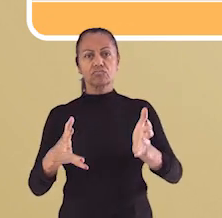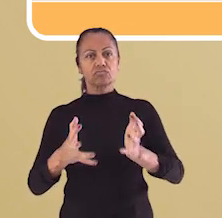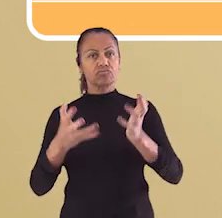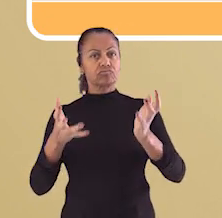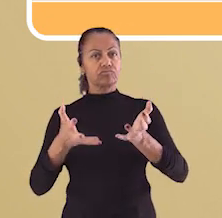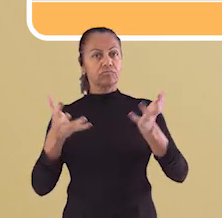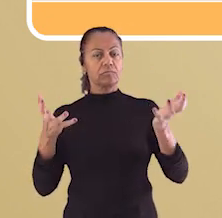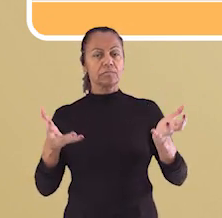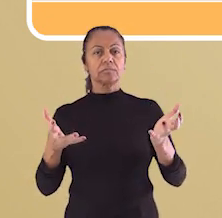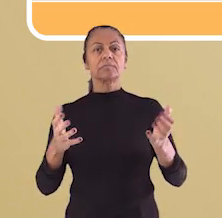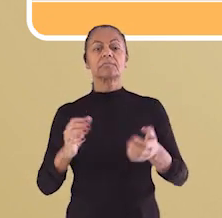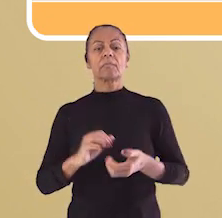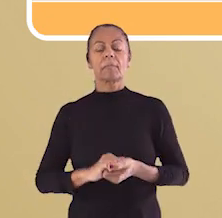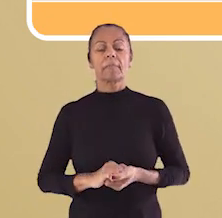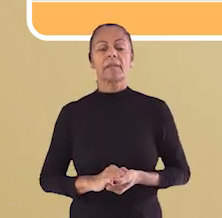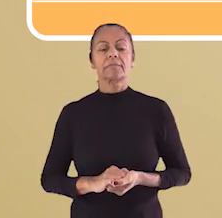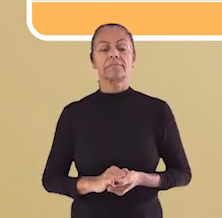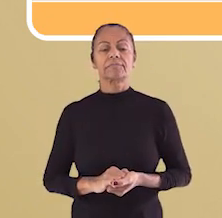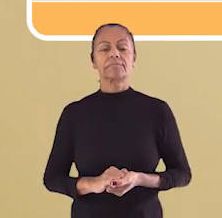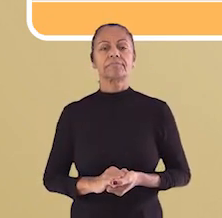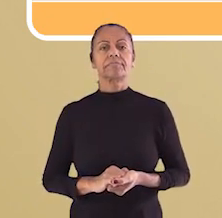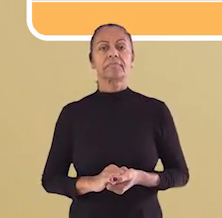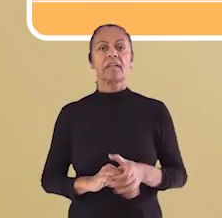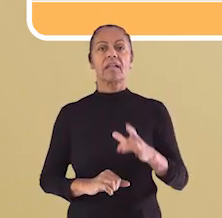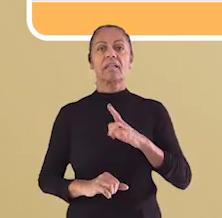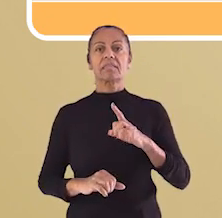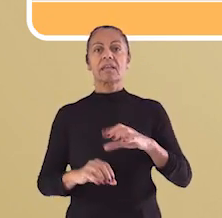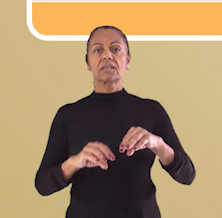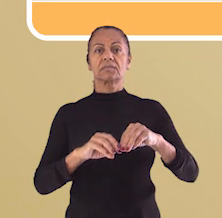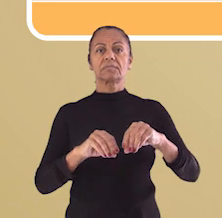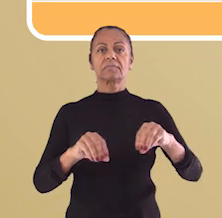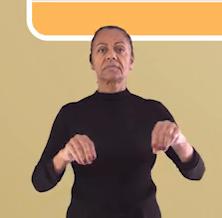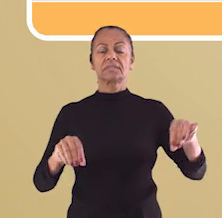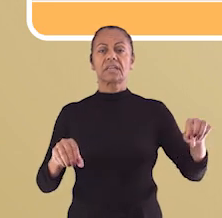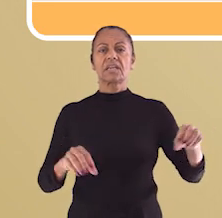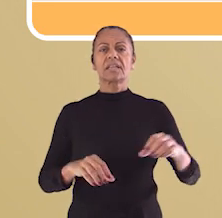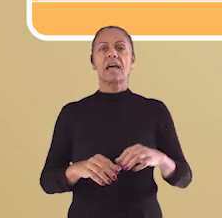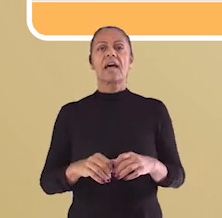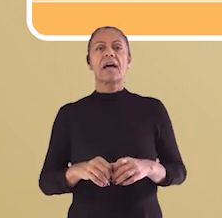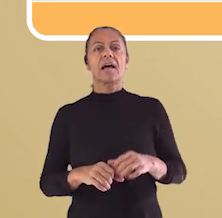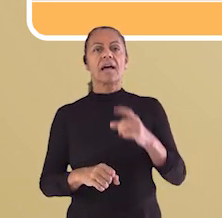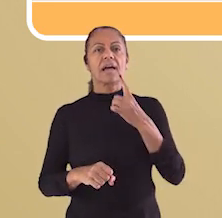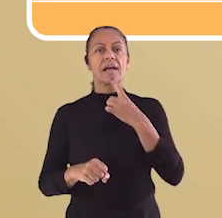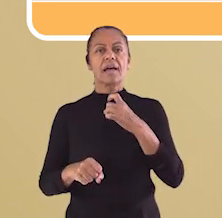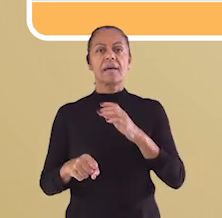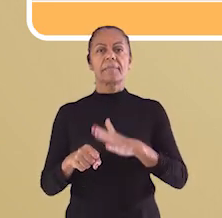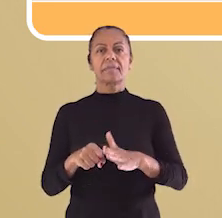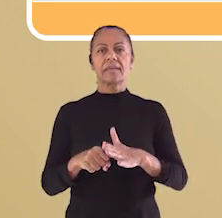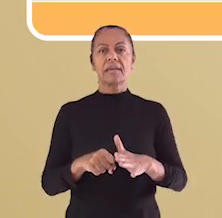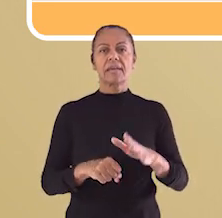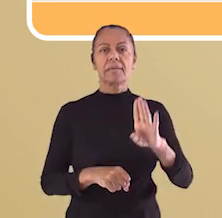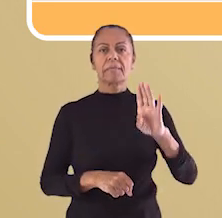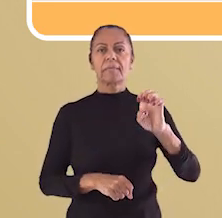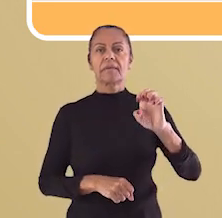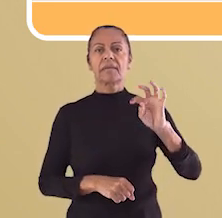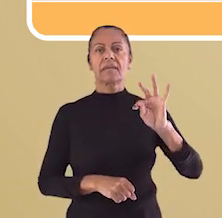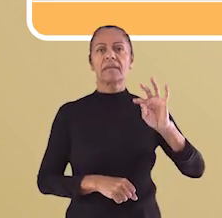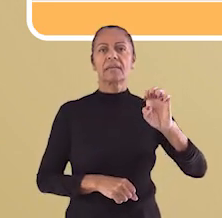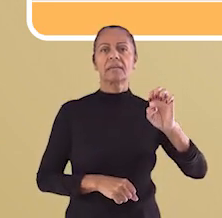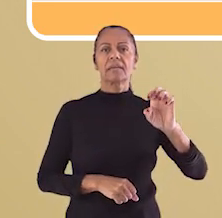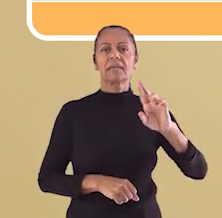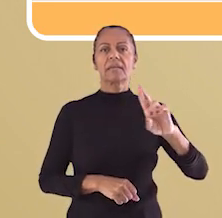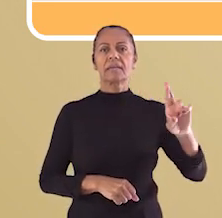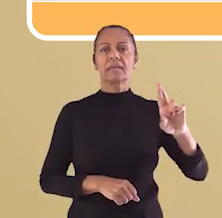verduras, tem hortaliças. E as plantas que crescem abaixo do solo, como a beterraba, cenoura e batata, se desenvolvem, por